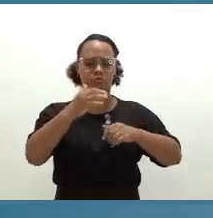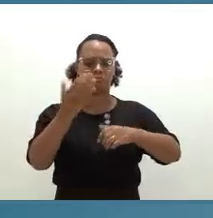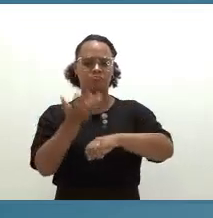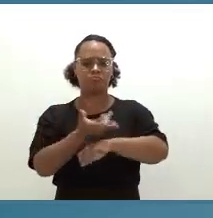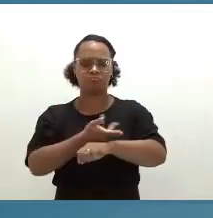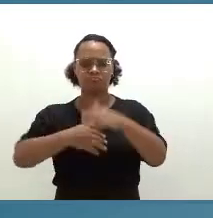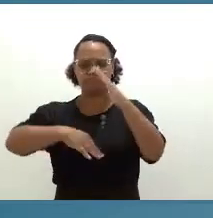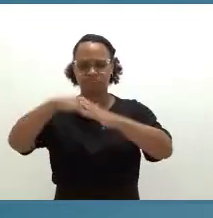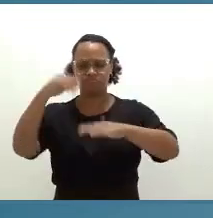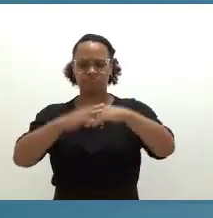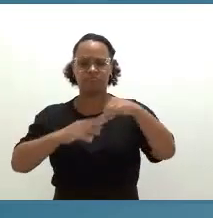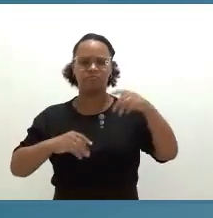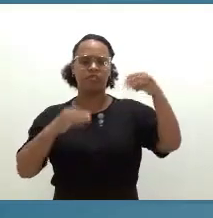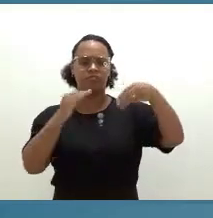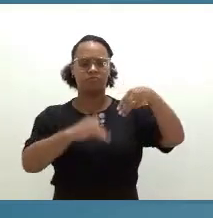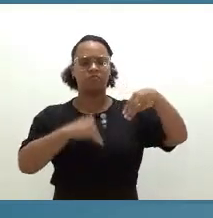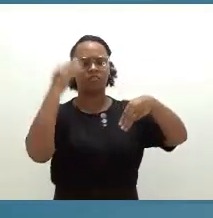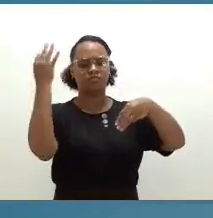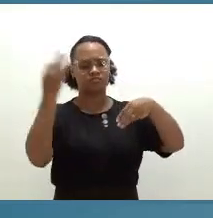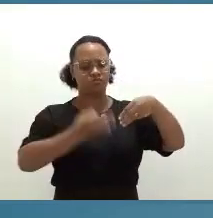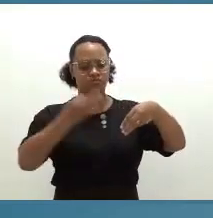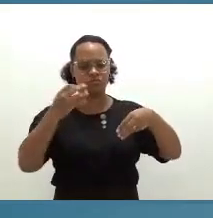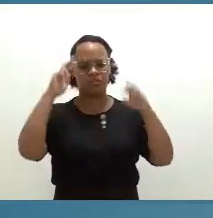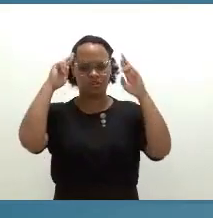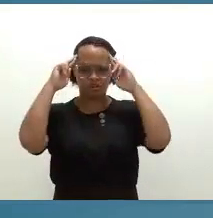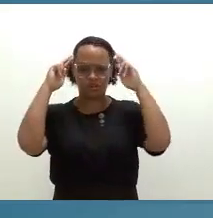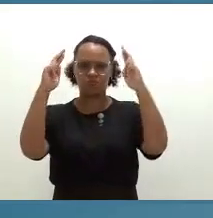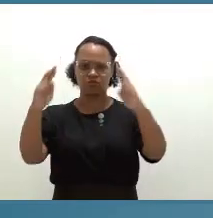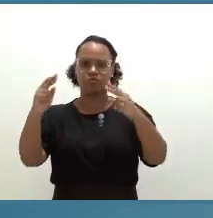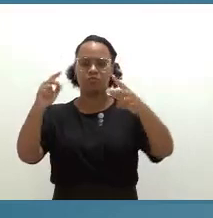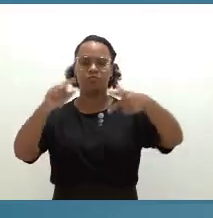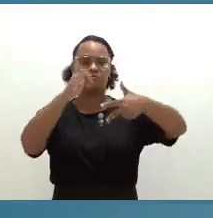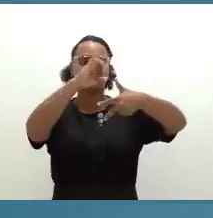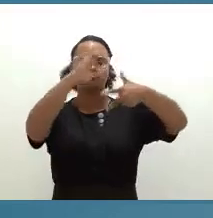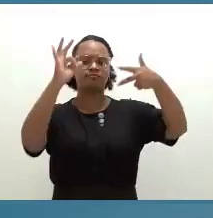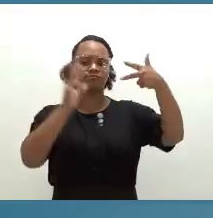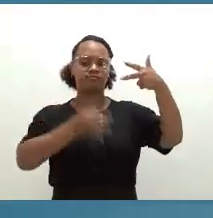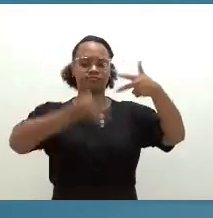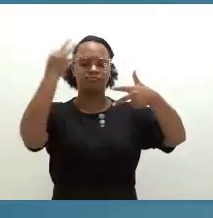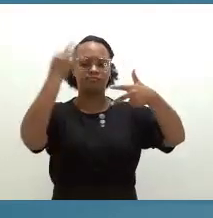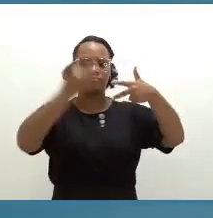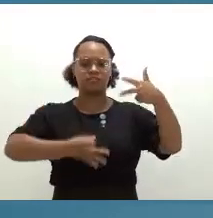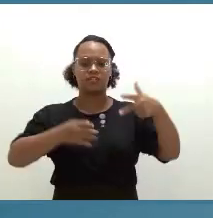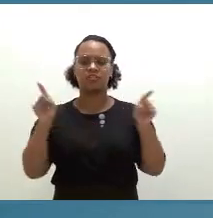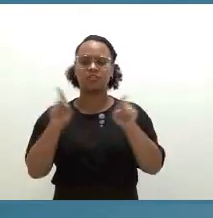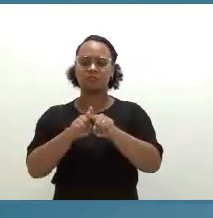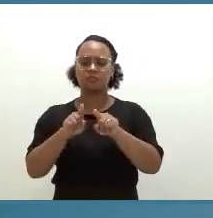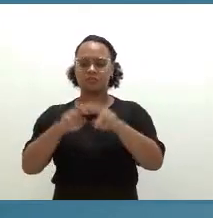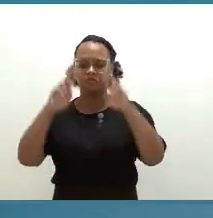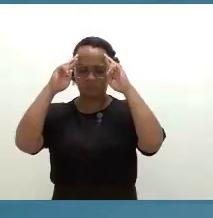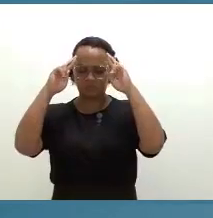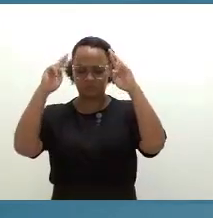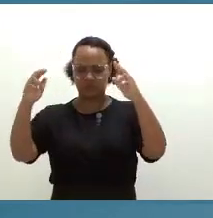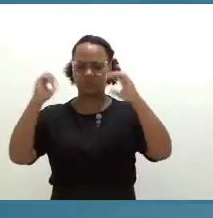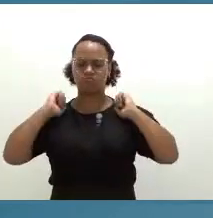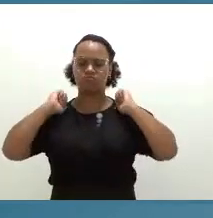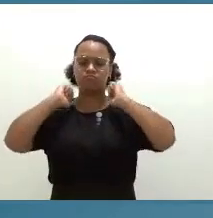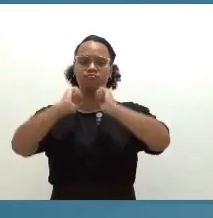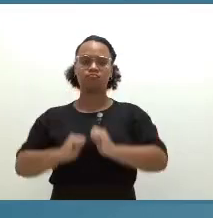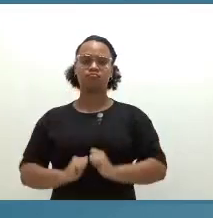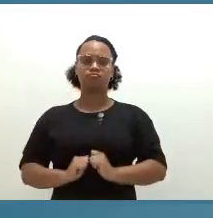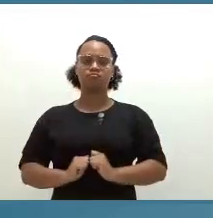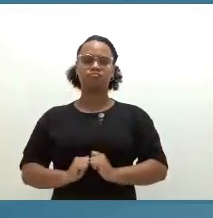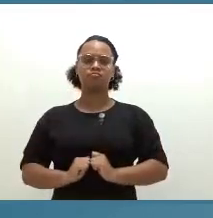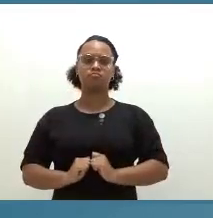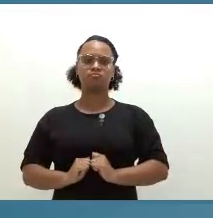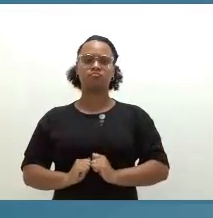respeita o Poder Judiciário e, sobretudo, como diz Vossa Excelência, respeito a minha folga. Eu estou aqui para poder